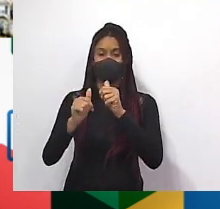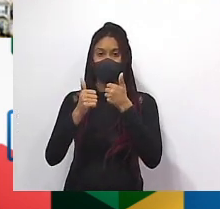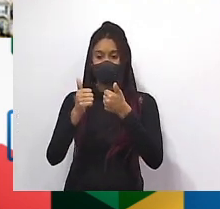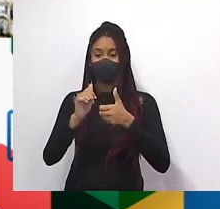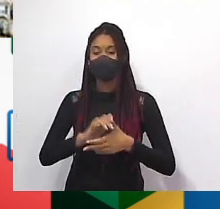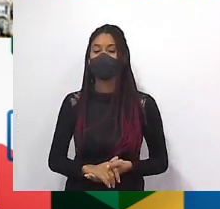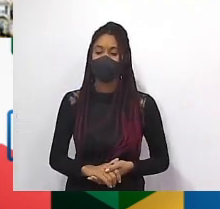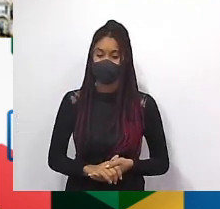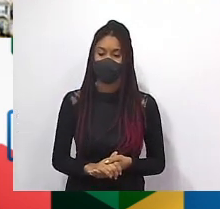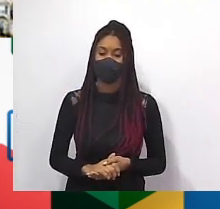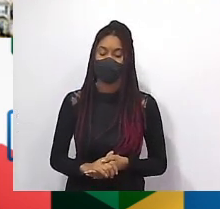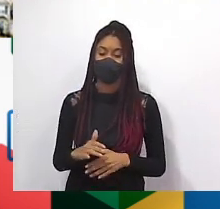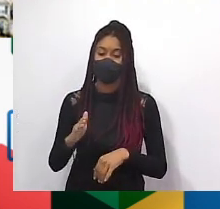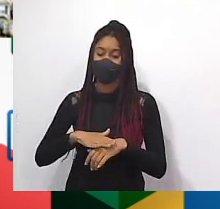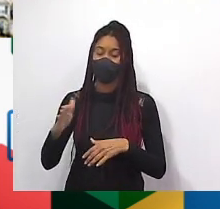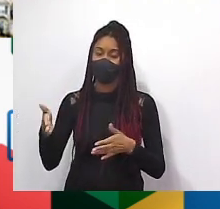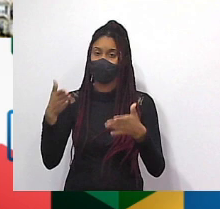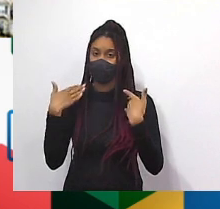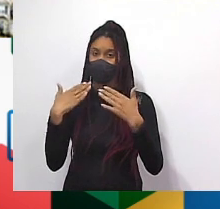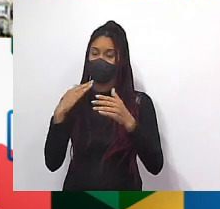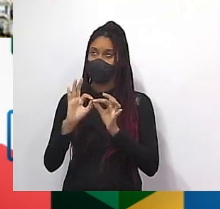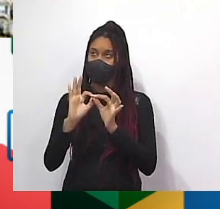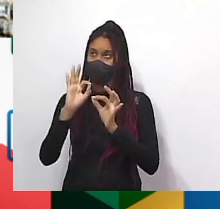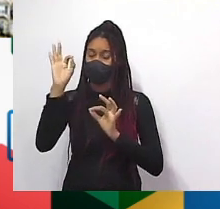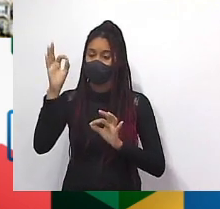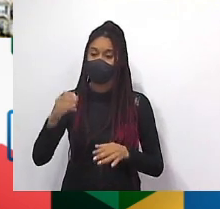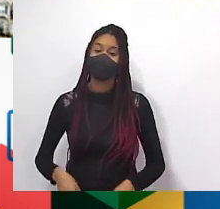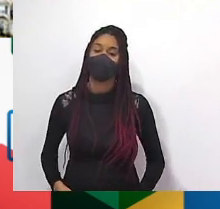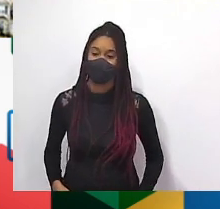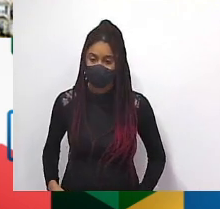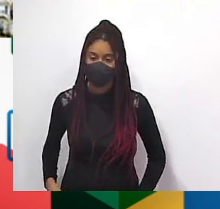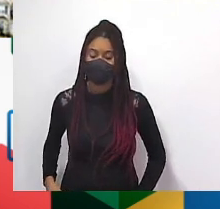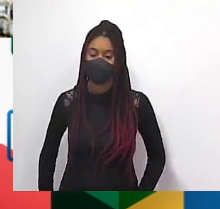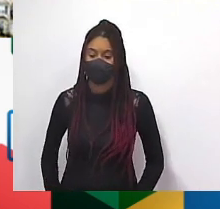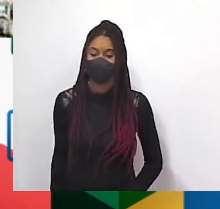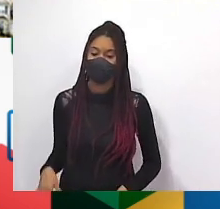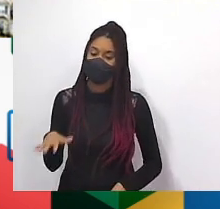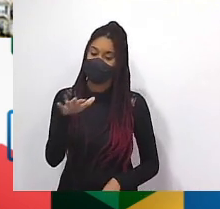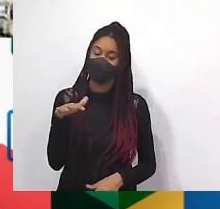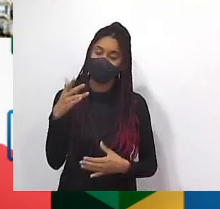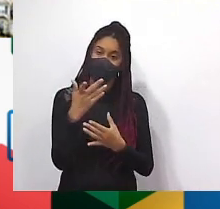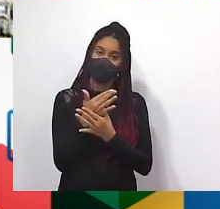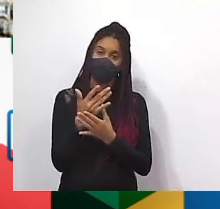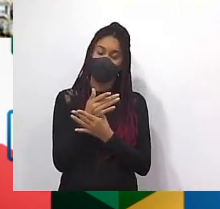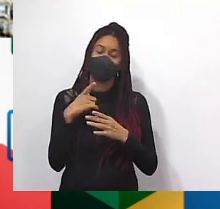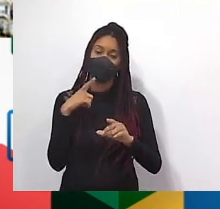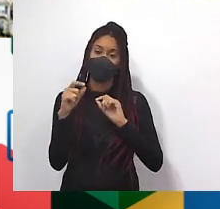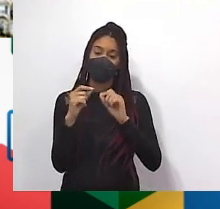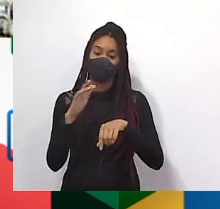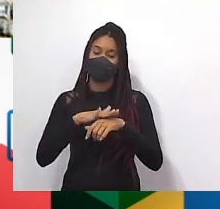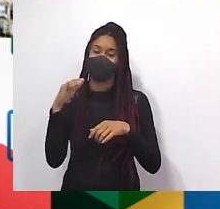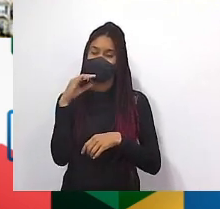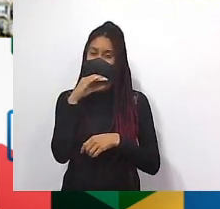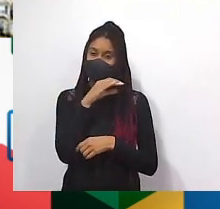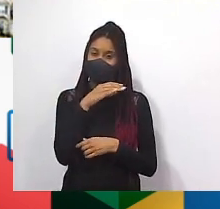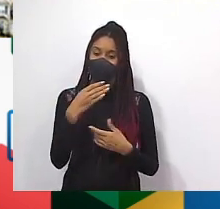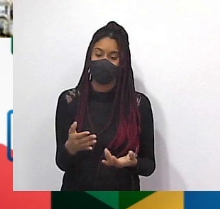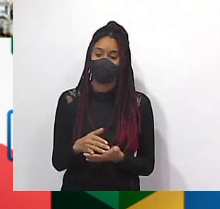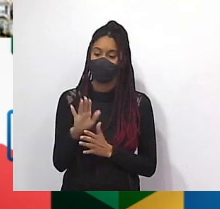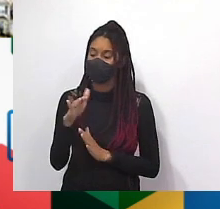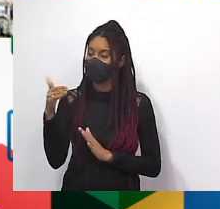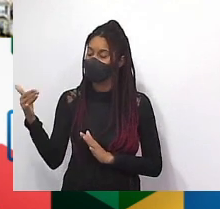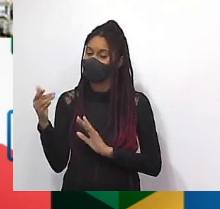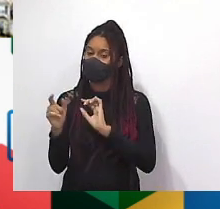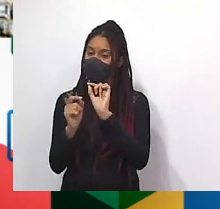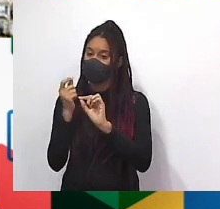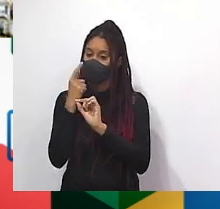alta, tá? A temperatura subindo, né? Então, em toda a parte ali da cidade grande eu vou ter mais calor. Já no canto direito